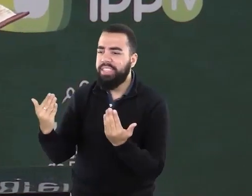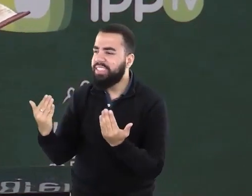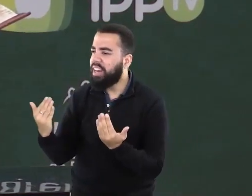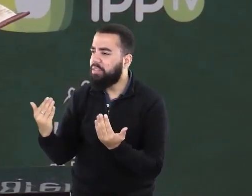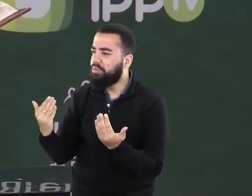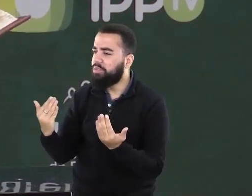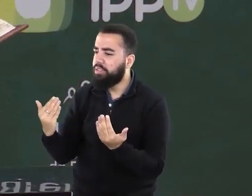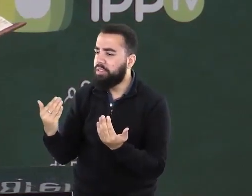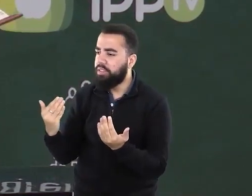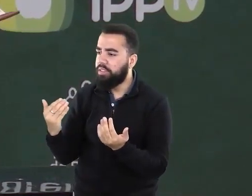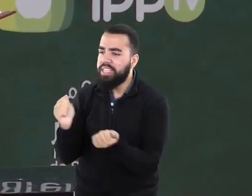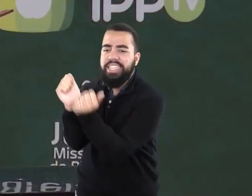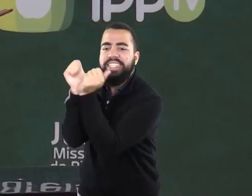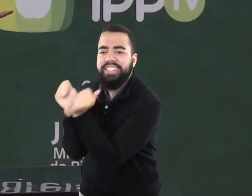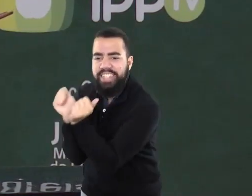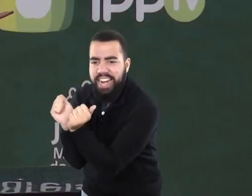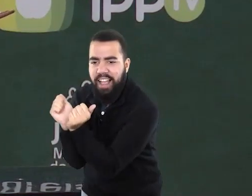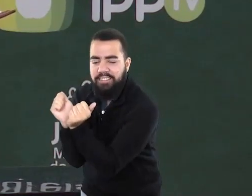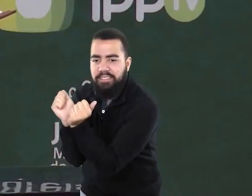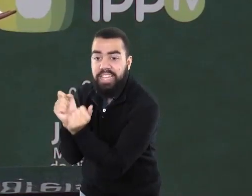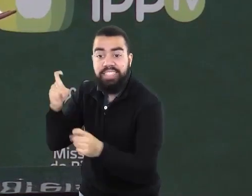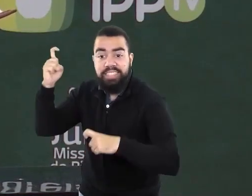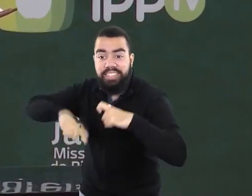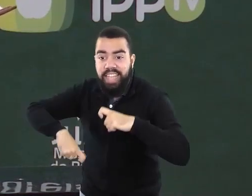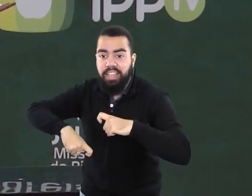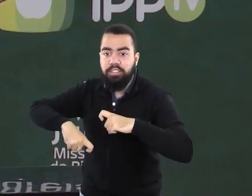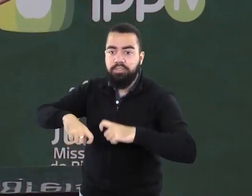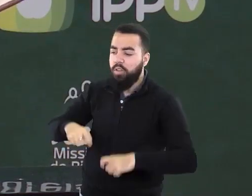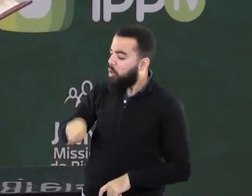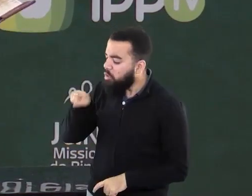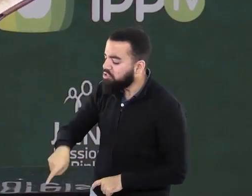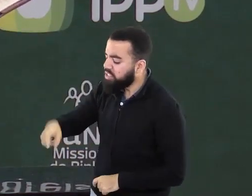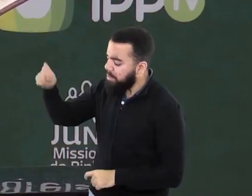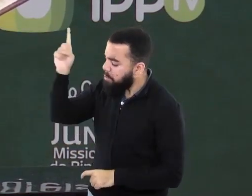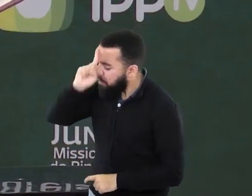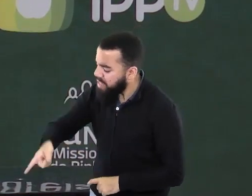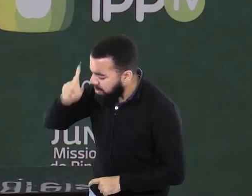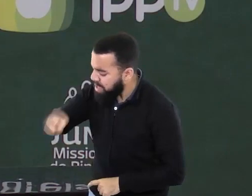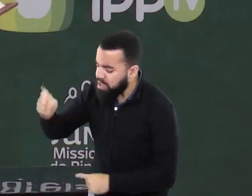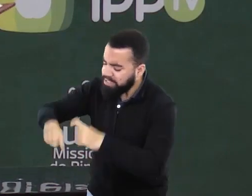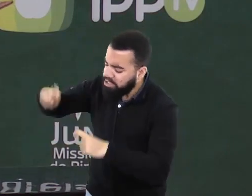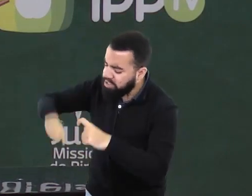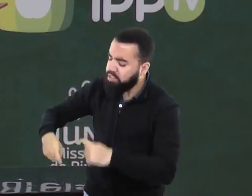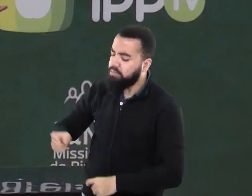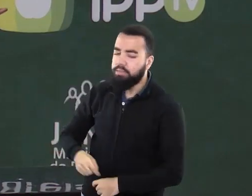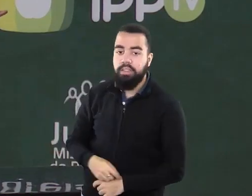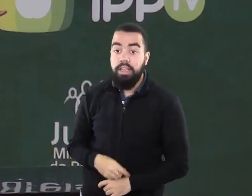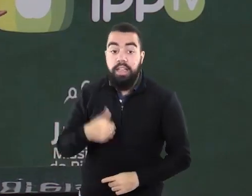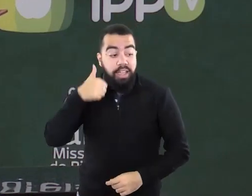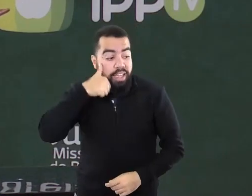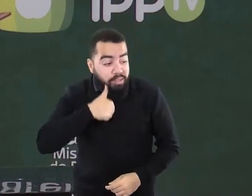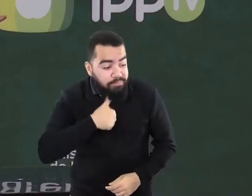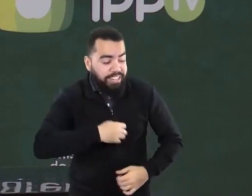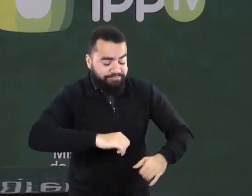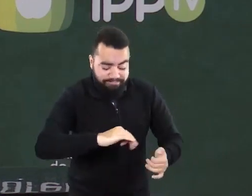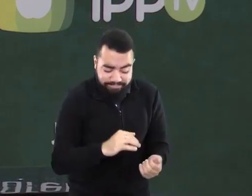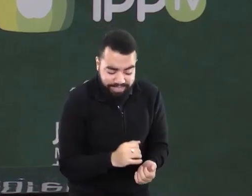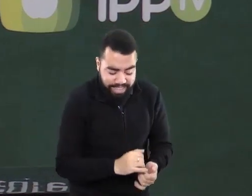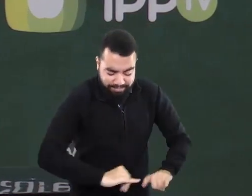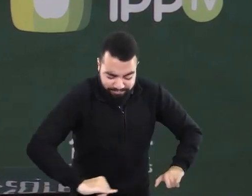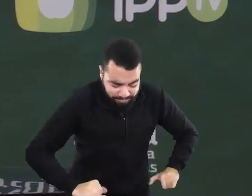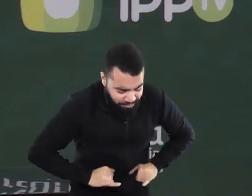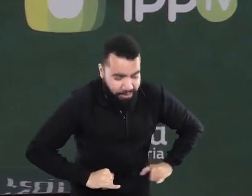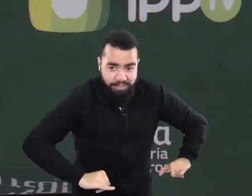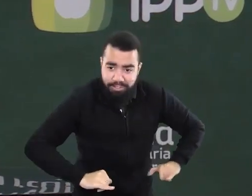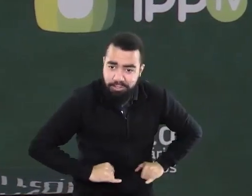mundanas, imorais. E as mulheres são oprimidas. E ele levanta a